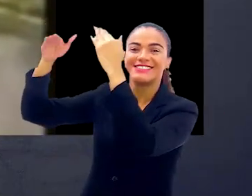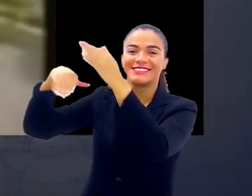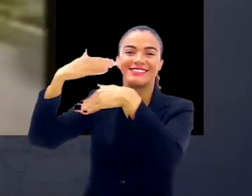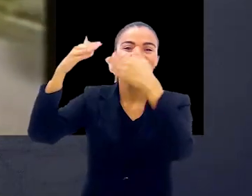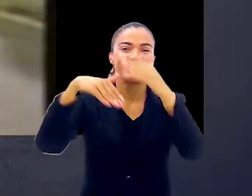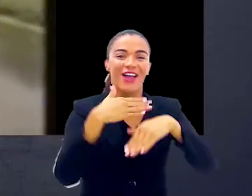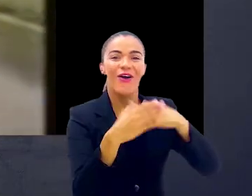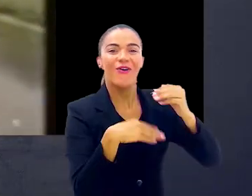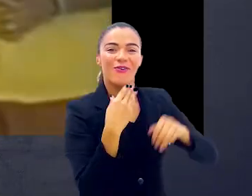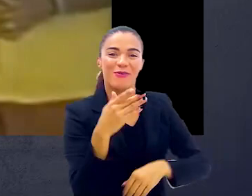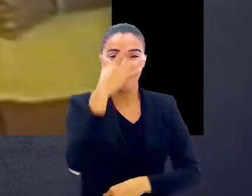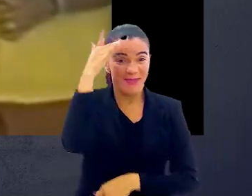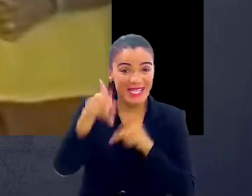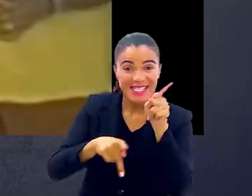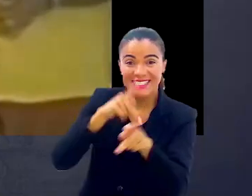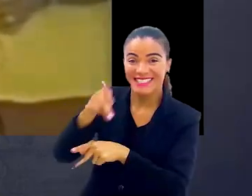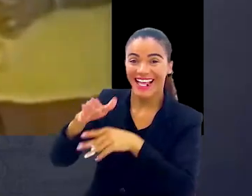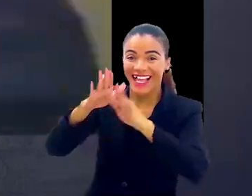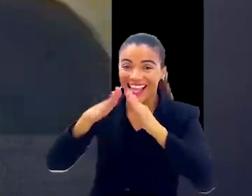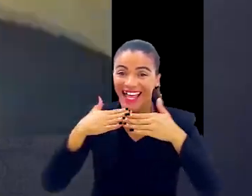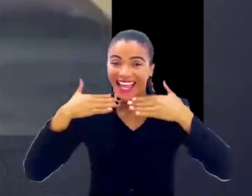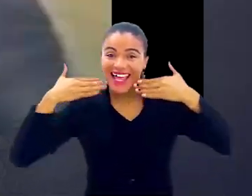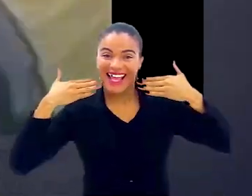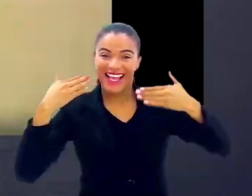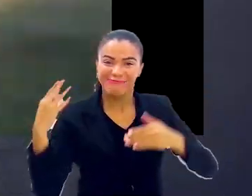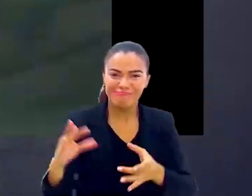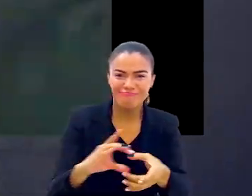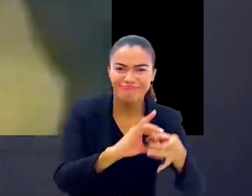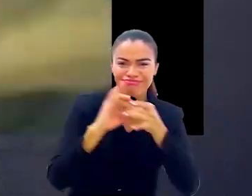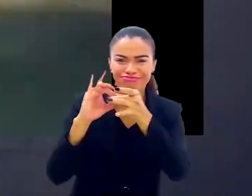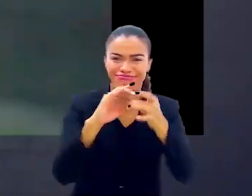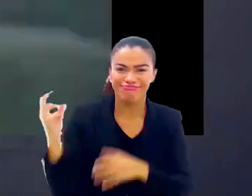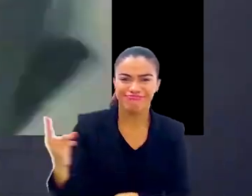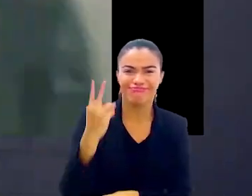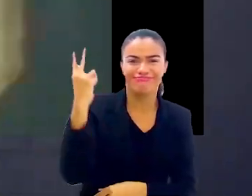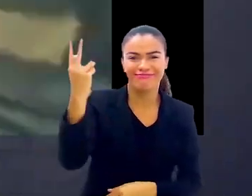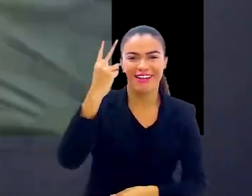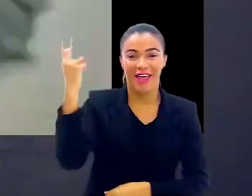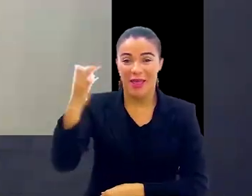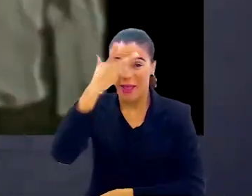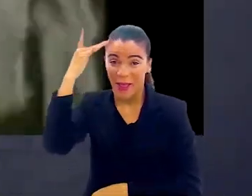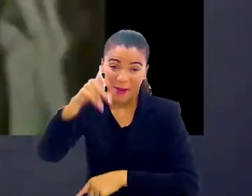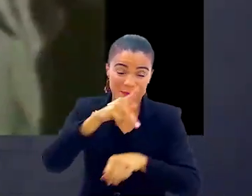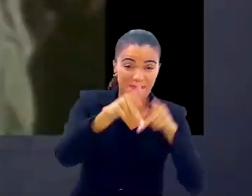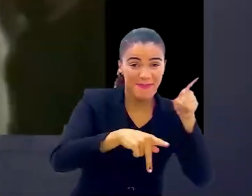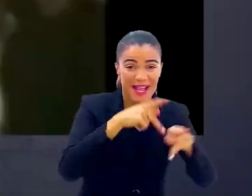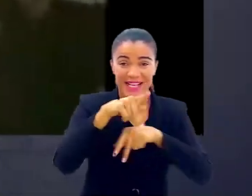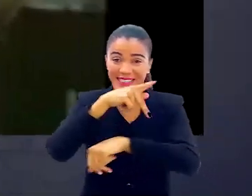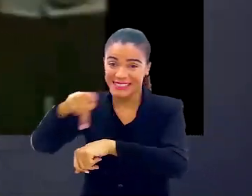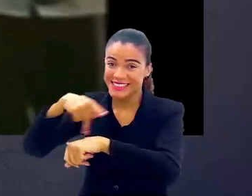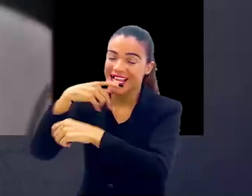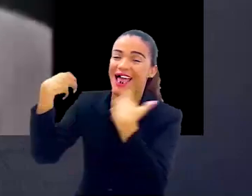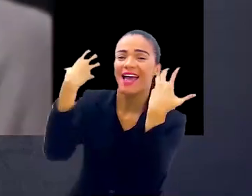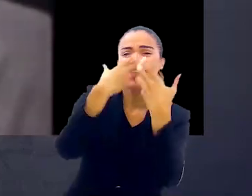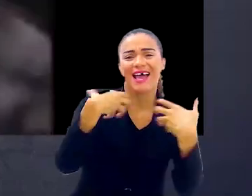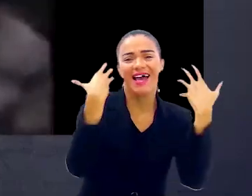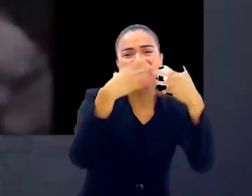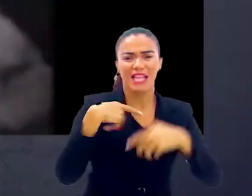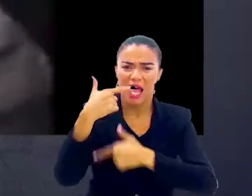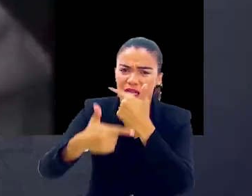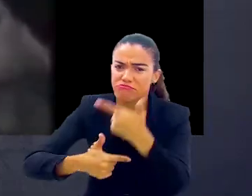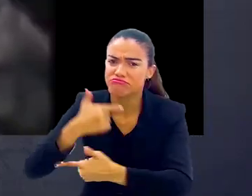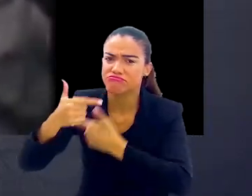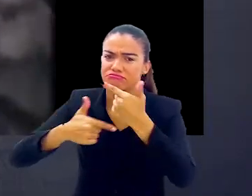pra frente, de um povo unido de grande valor. É um país que canta, trabalha